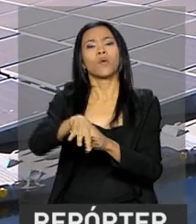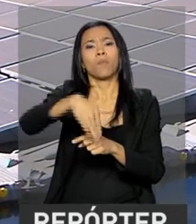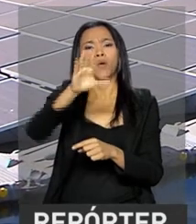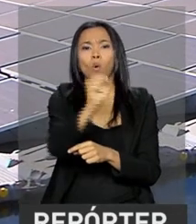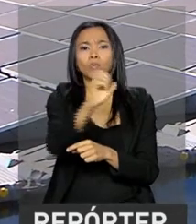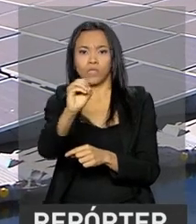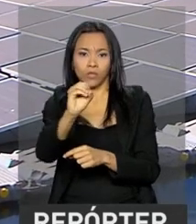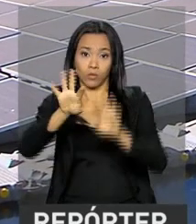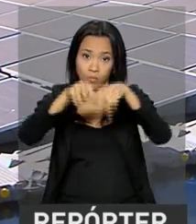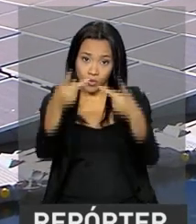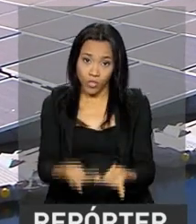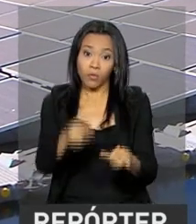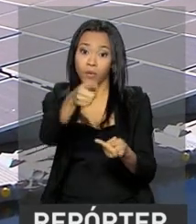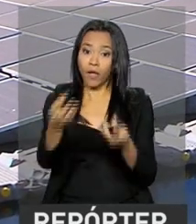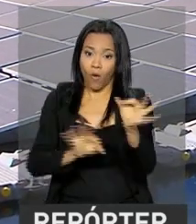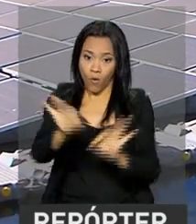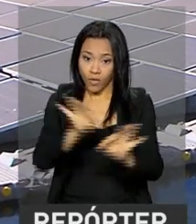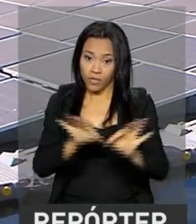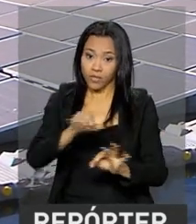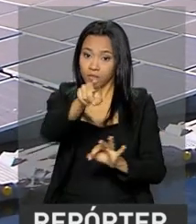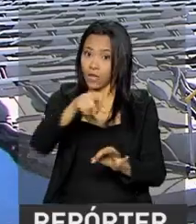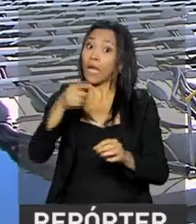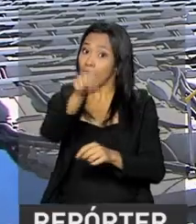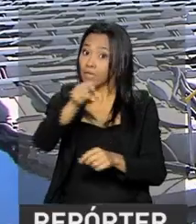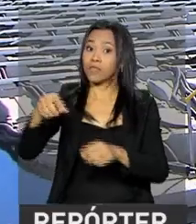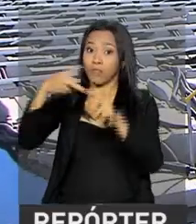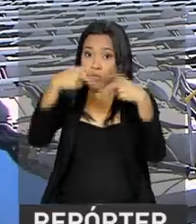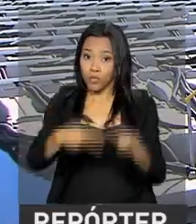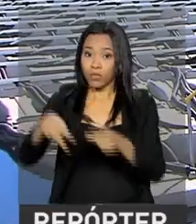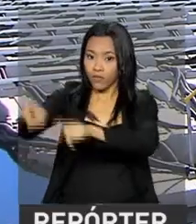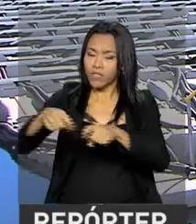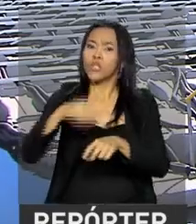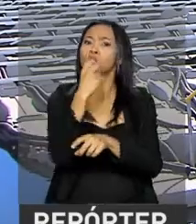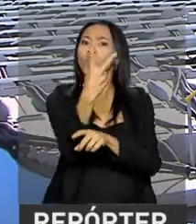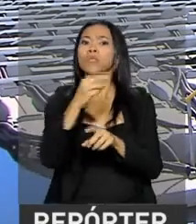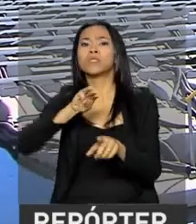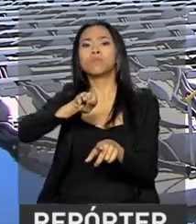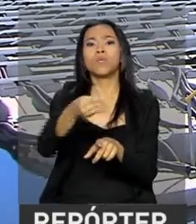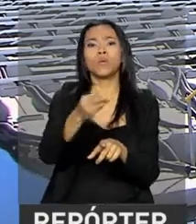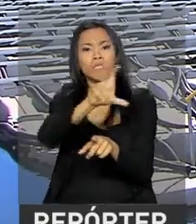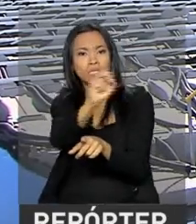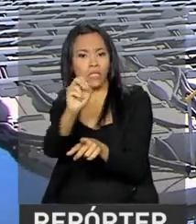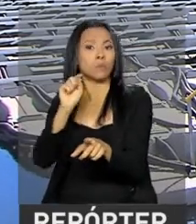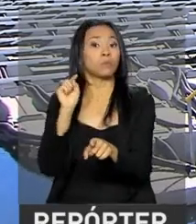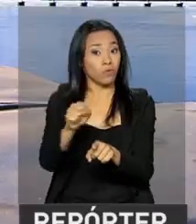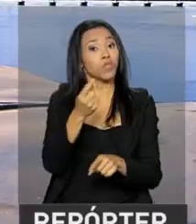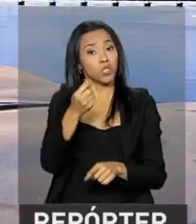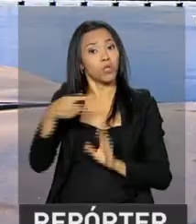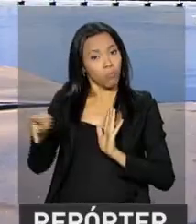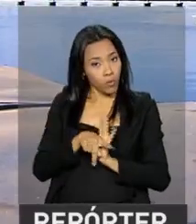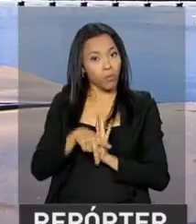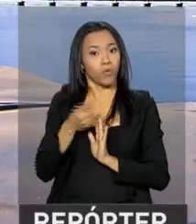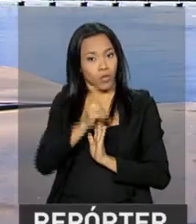implantar o sistema na fazenda seu luis investiu dois milhões e meio de reais recursos próprios